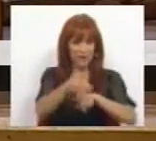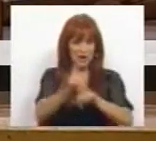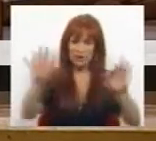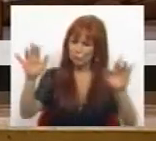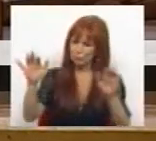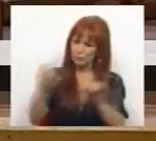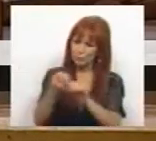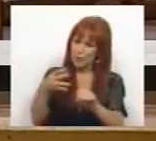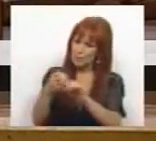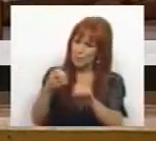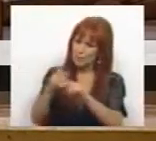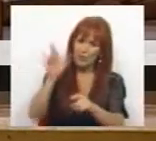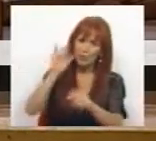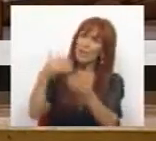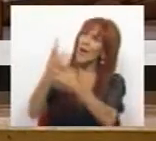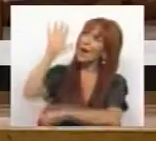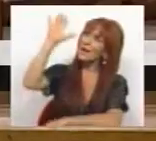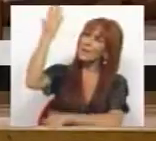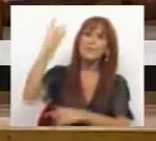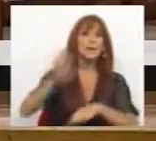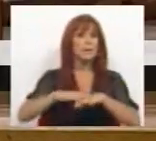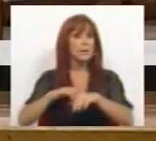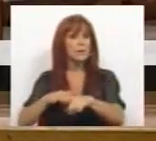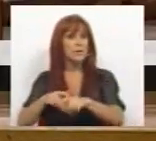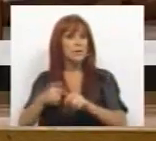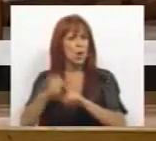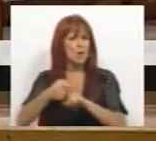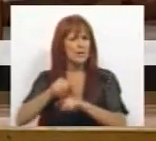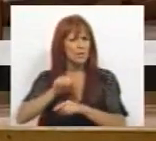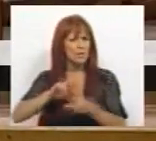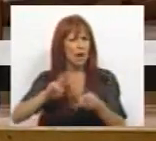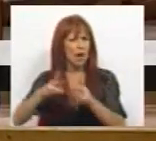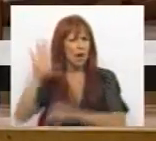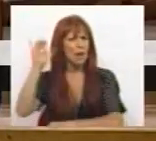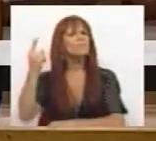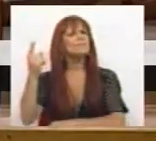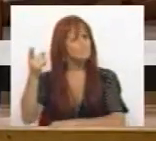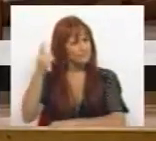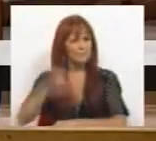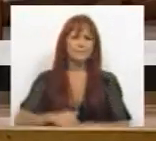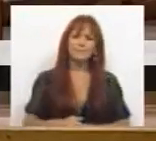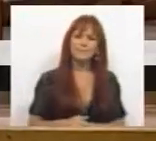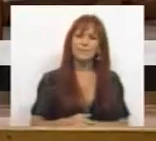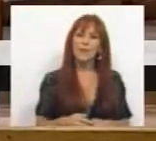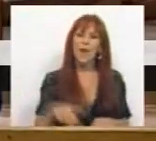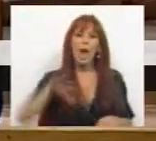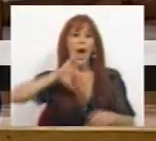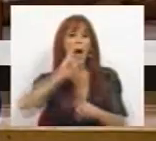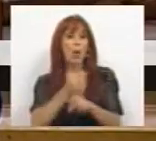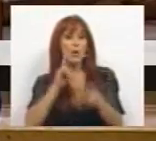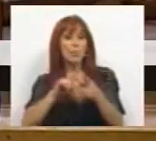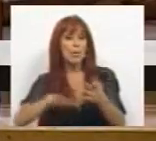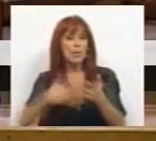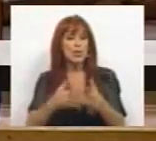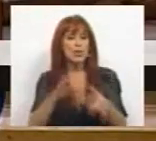de reduzir a emissão de gases com efeito estufa e, por consequência, combater as alterações climáticas. A outra proposta